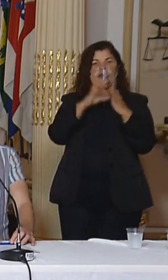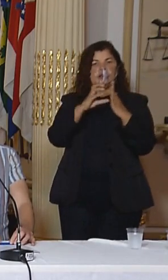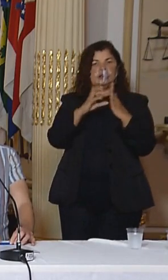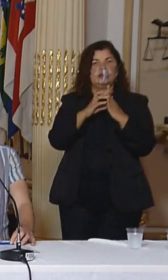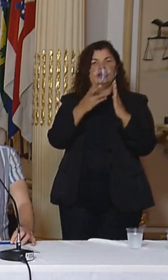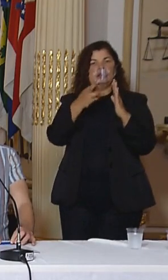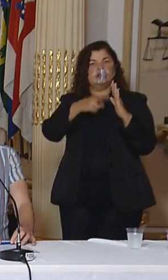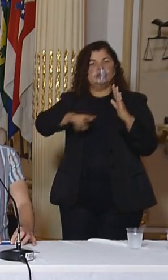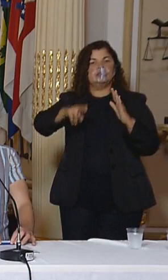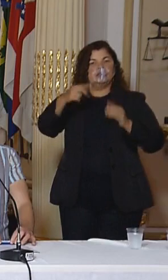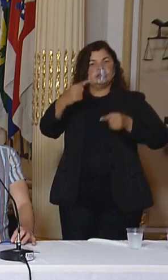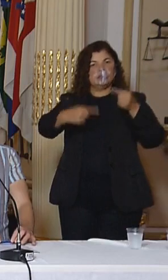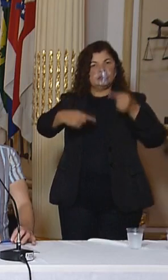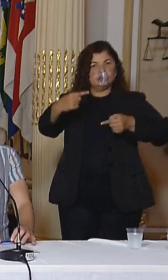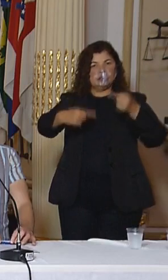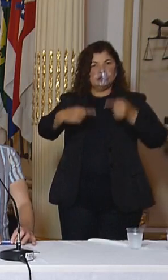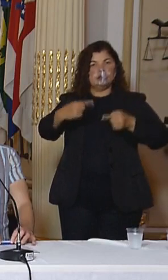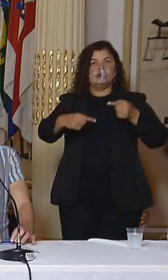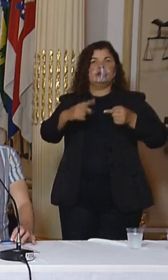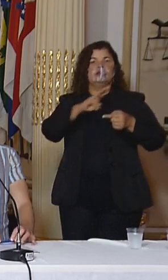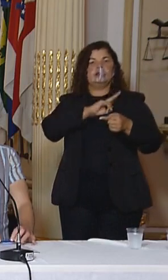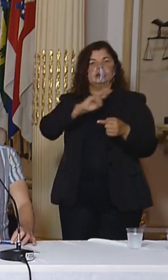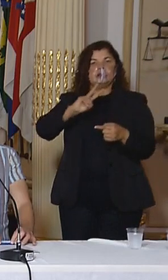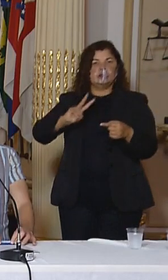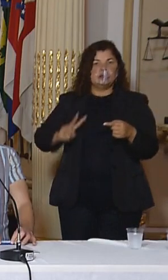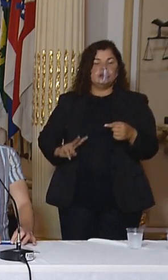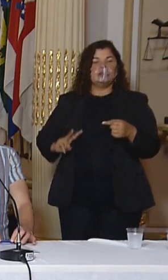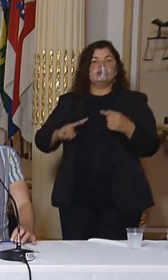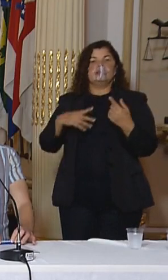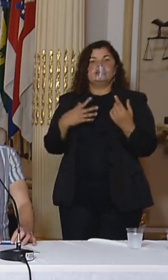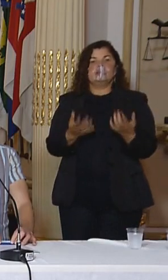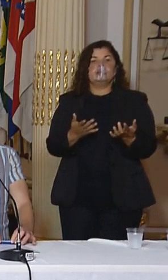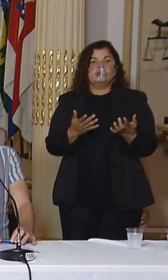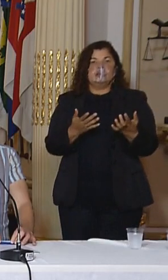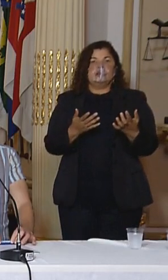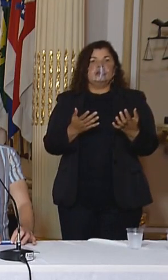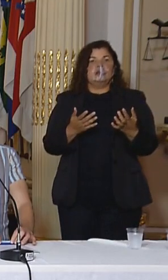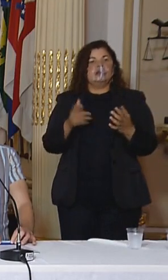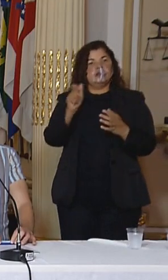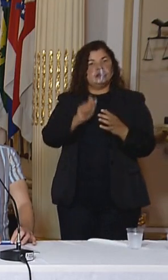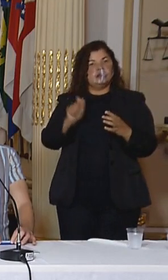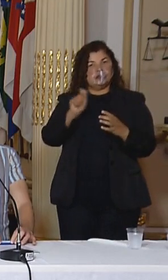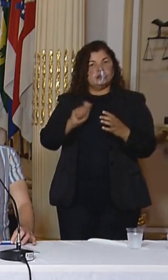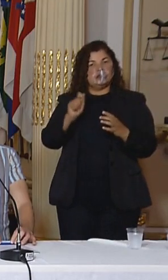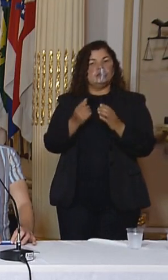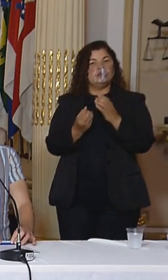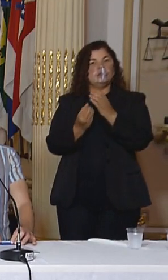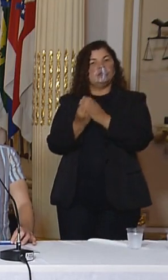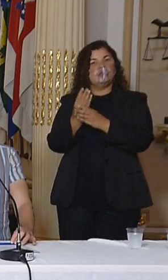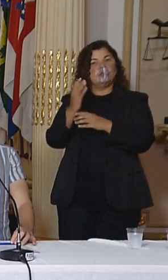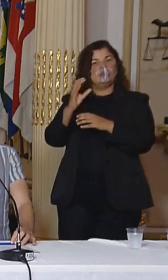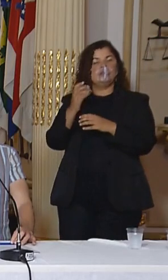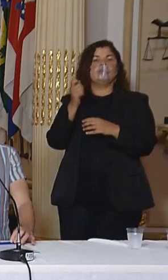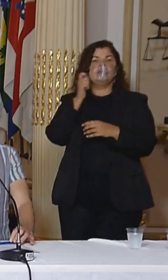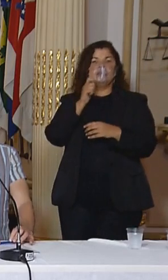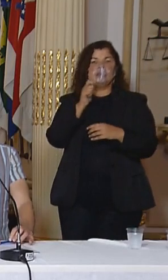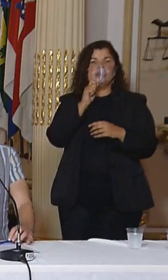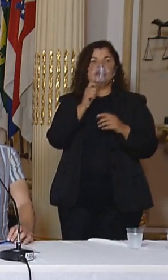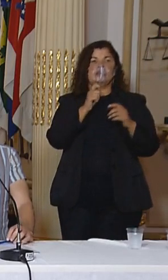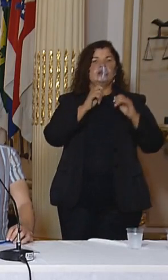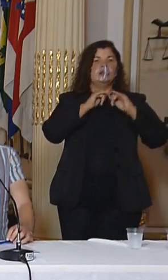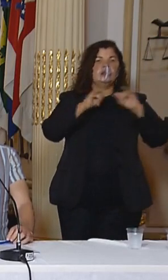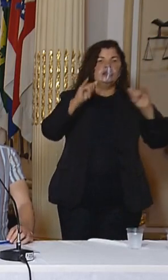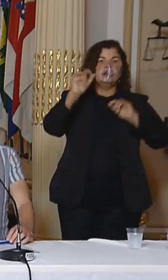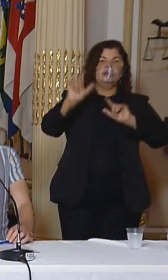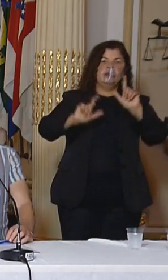lideranças políticas, dos vereadores, né, das associações e clubes de mães, da imprensa,